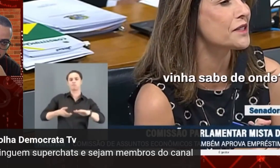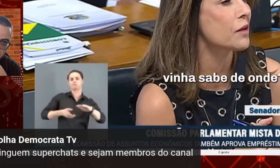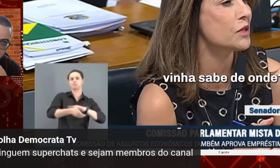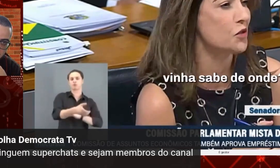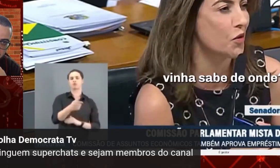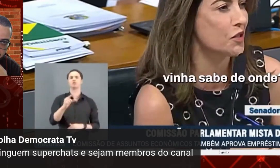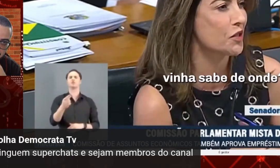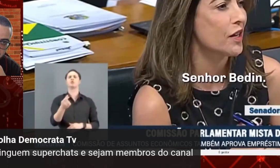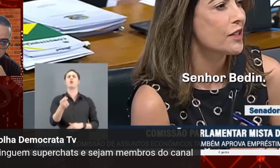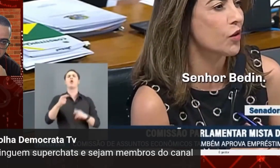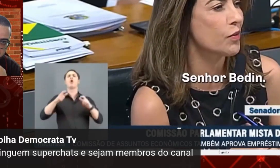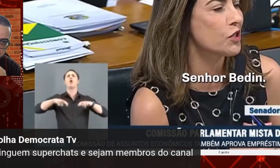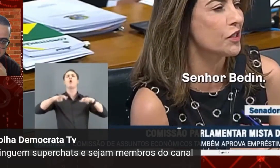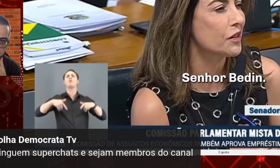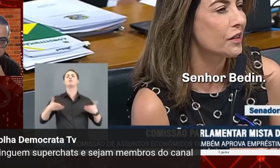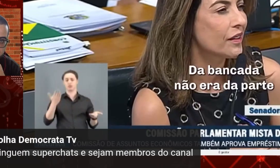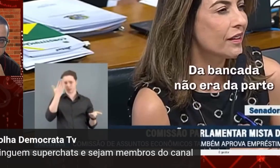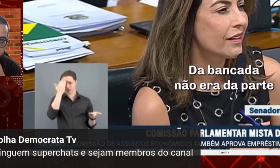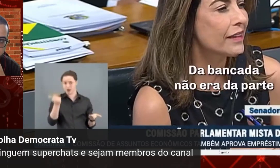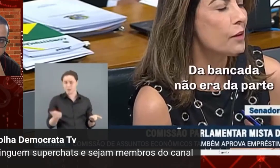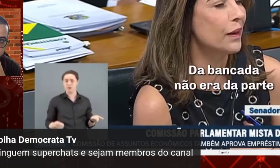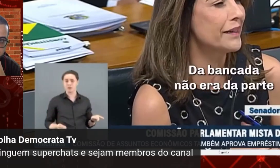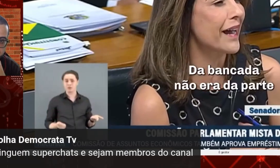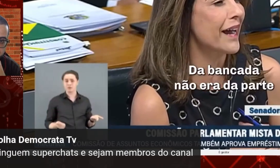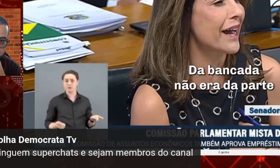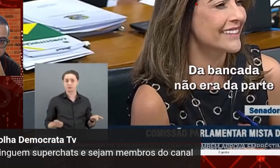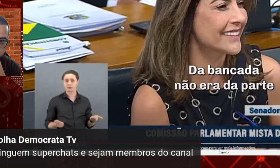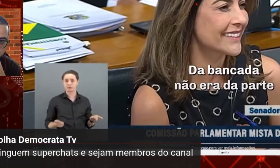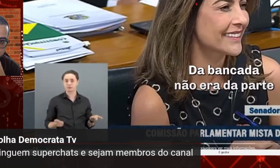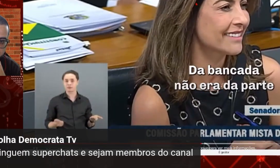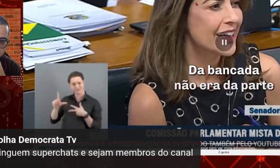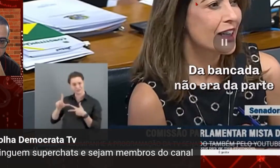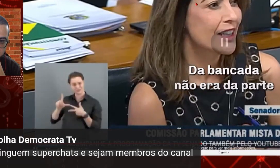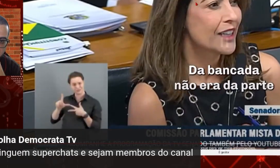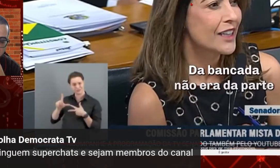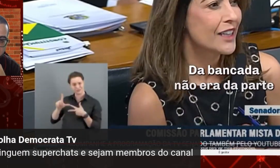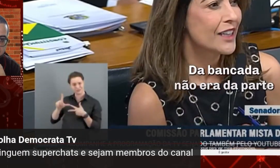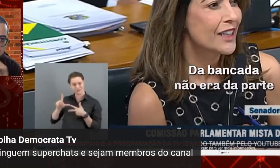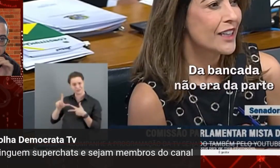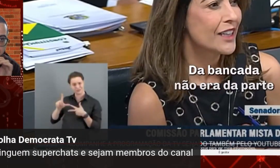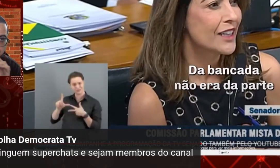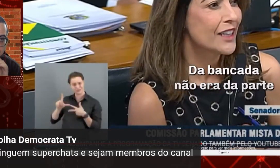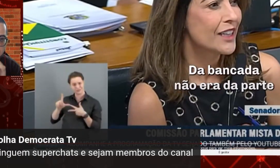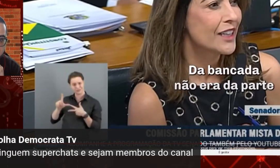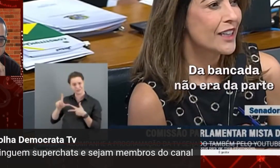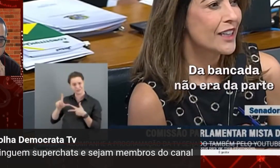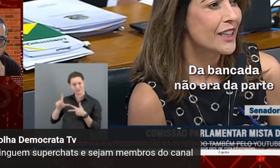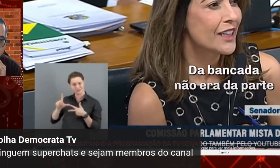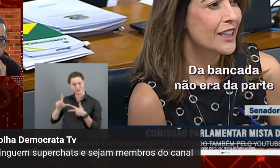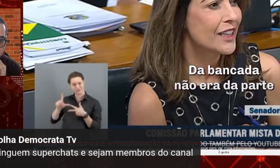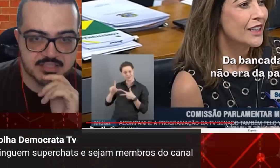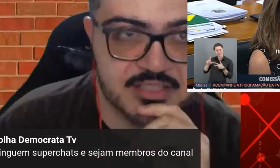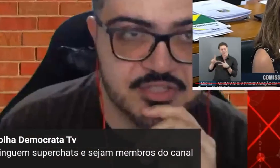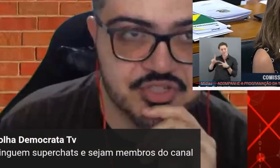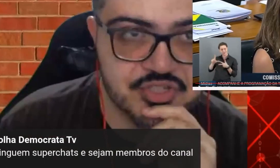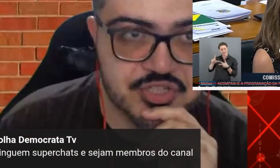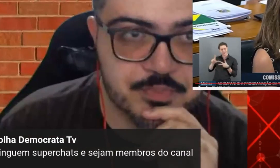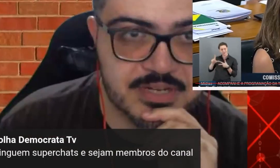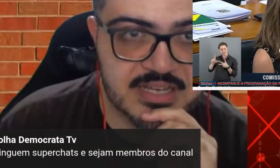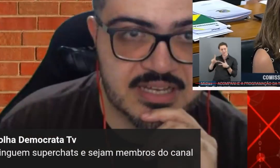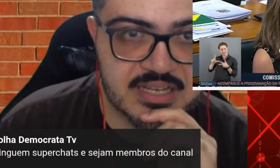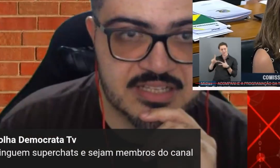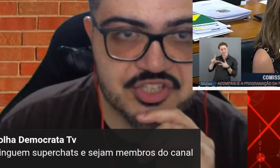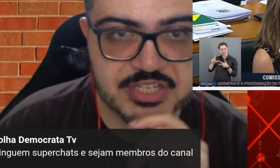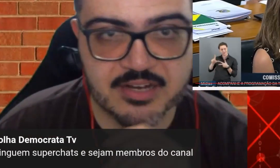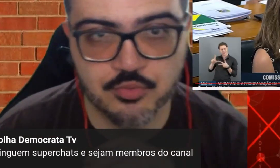o recurso vinha, sabe de onde? Bom dia, Marco Vermelho. Da bancada. Isso é muito bom, essa fala dela aqui, gente,